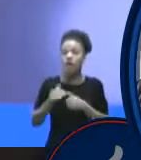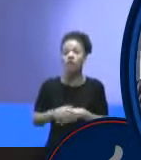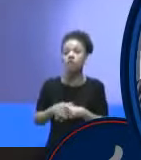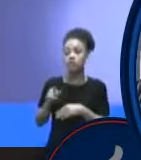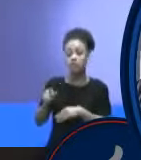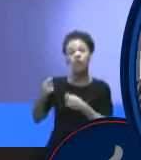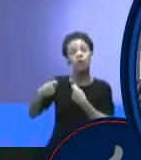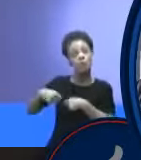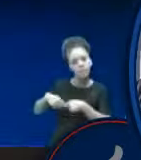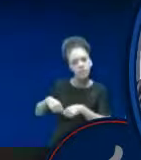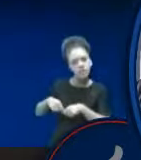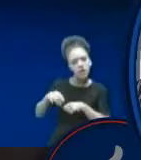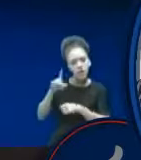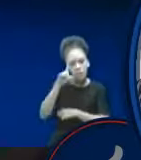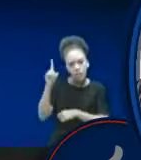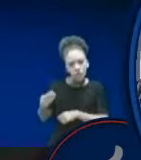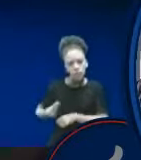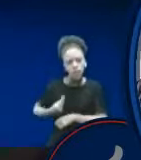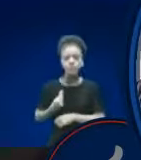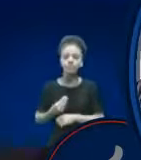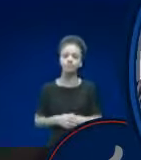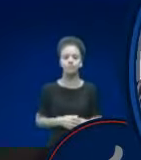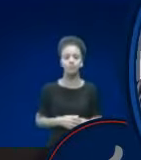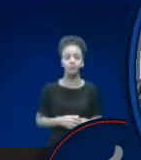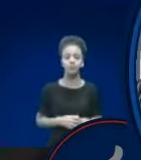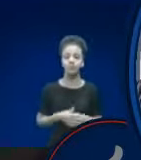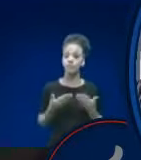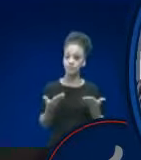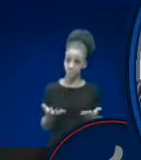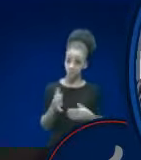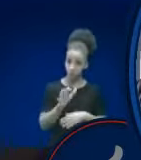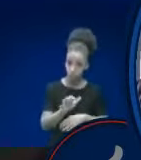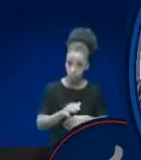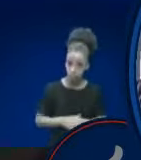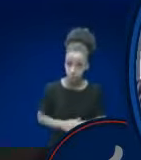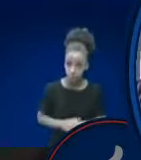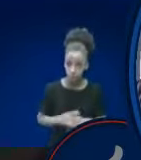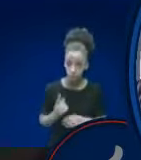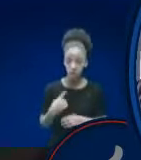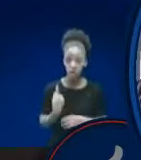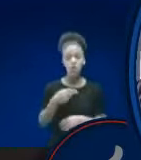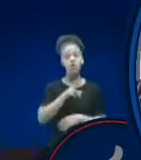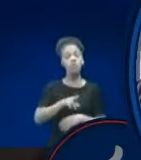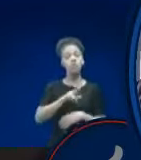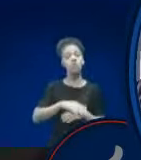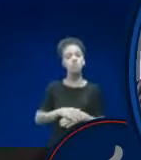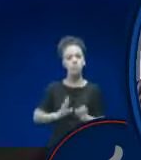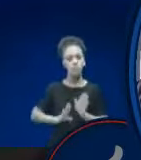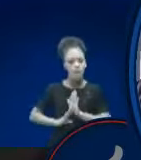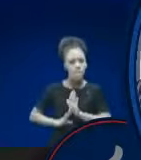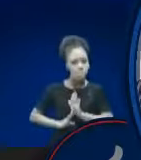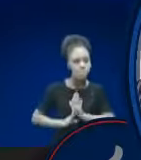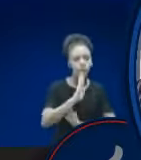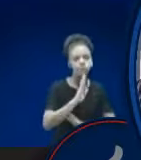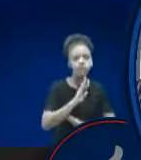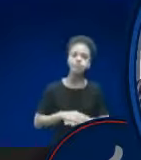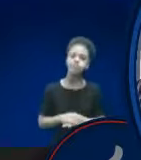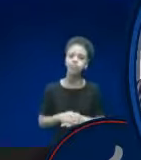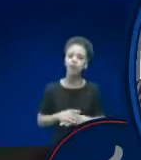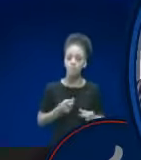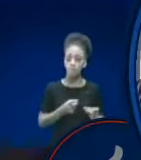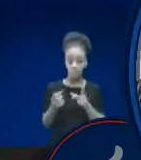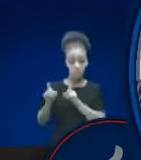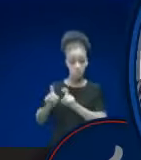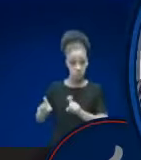relevantes ao seu ciclo de vida conosco. E assim a gente usa como uma alavanca para o nosso lifetime